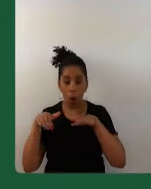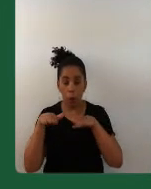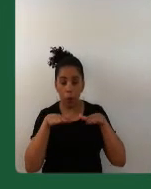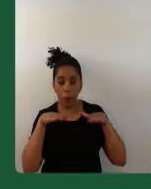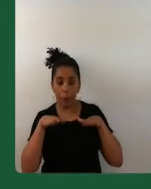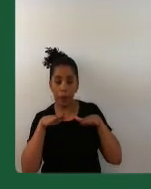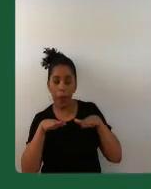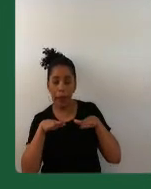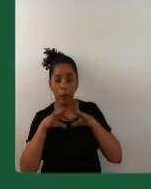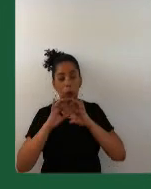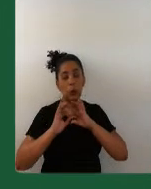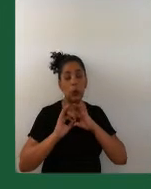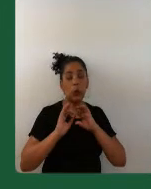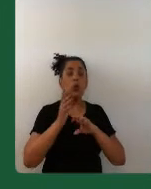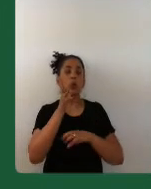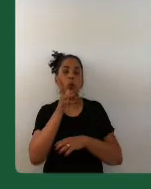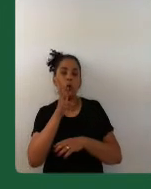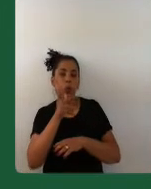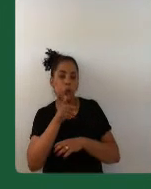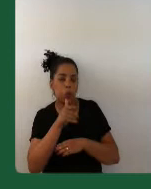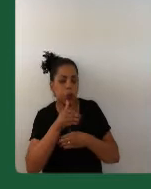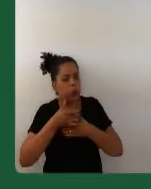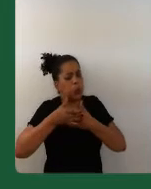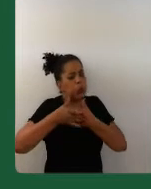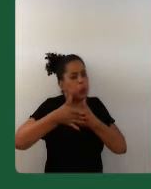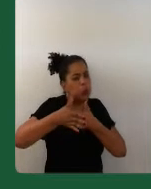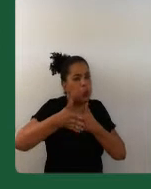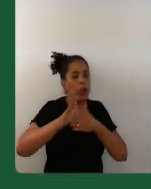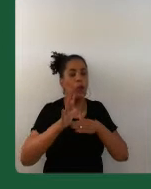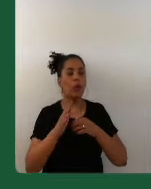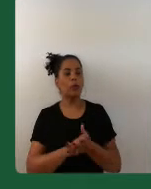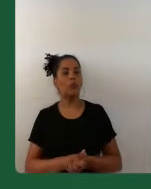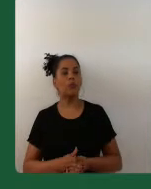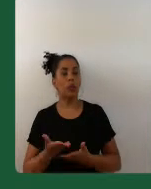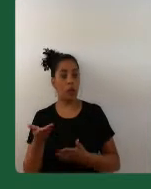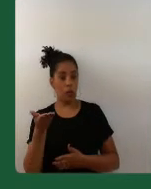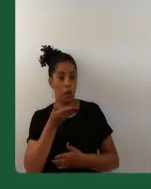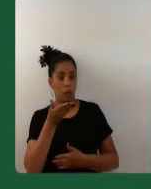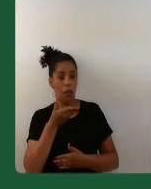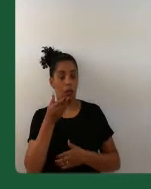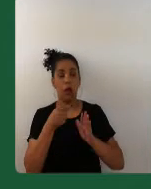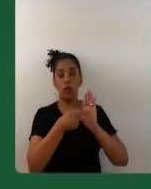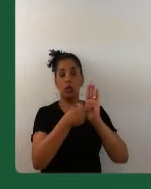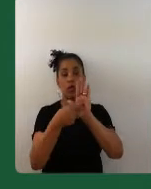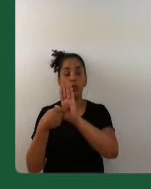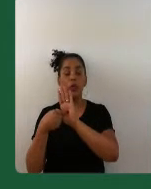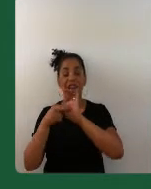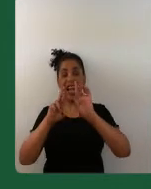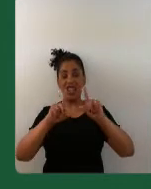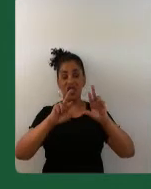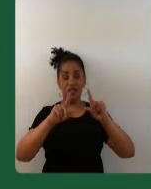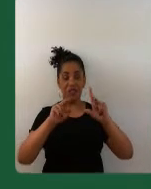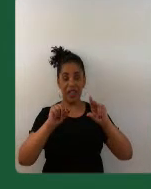longo prazo. Aqui é só para demonstrar a grande diferença entre as síndromes,